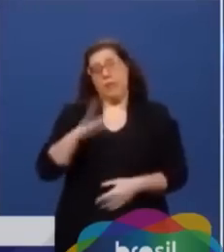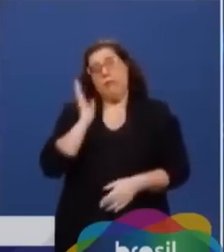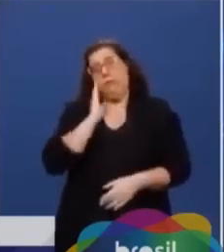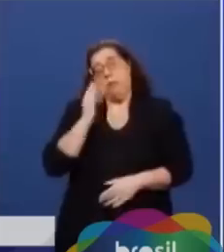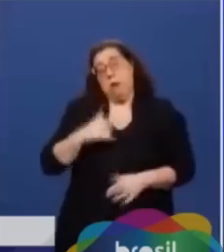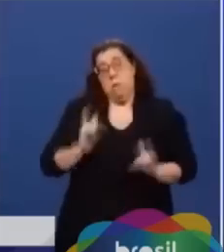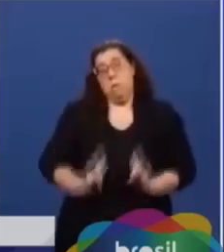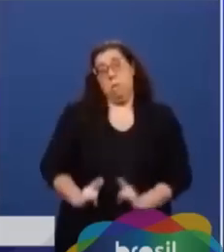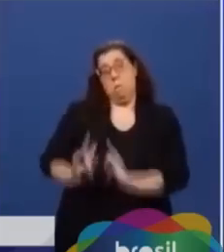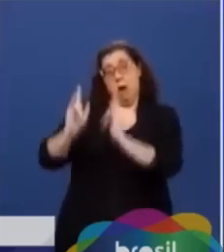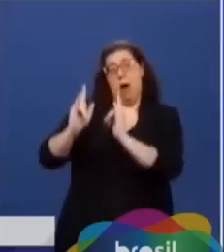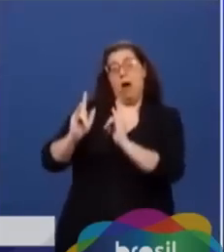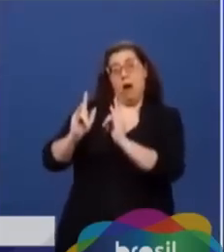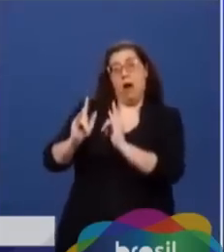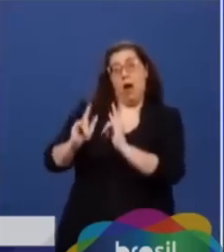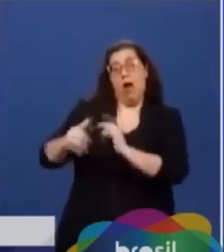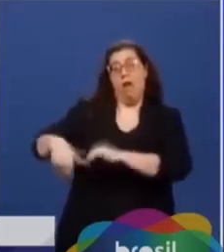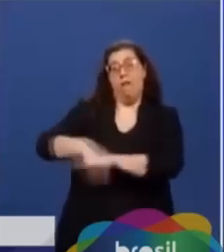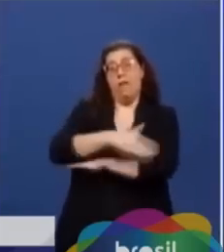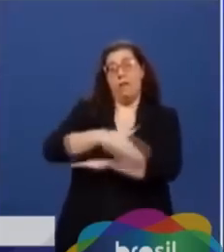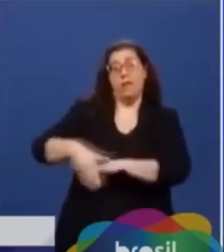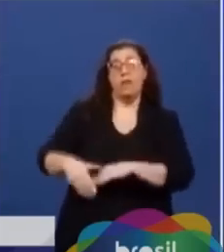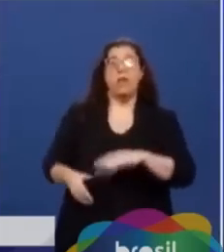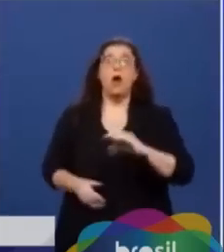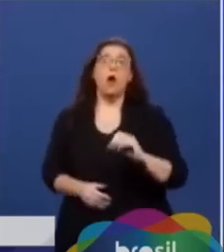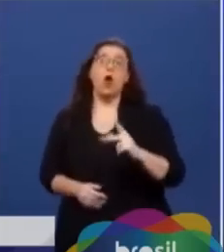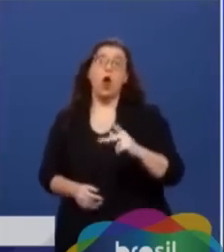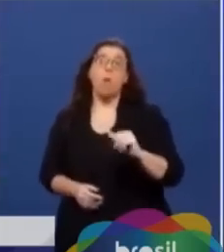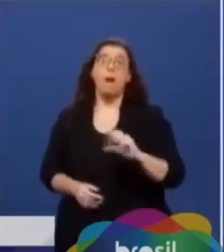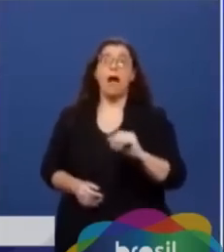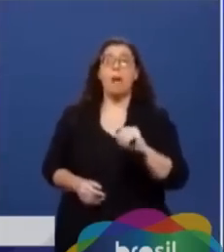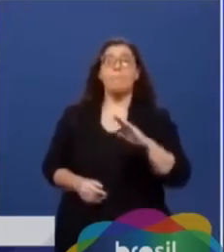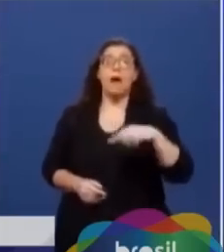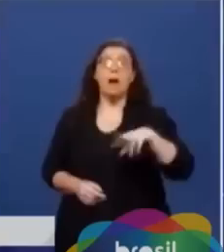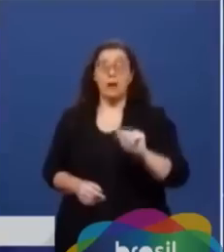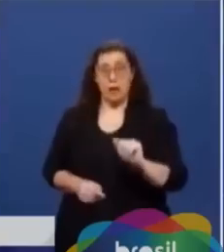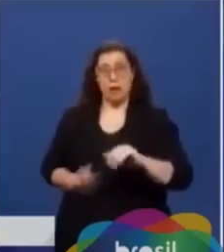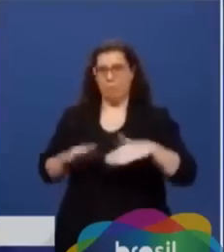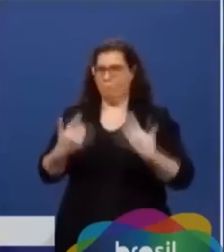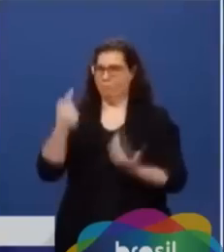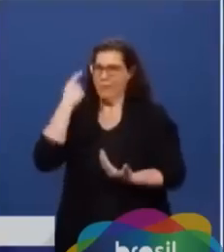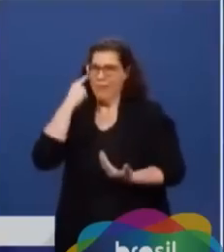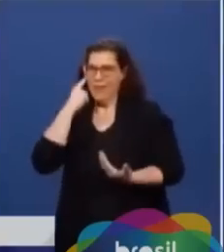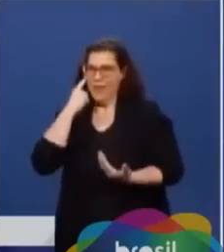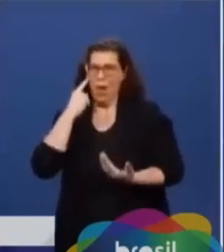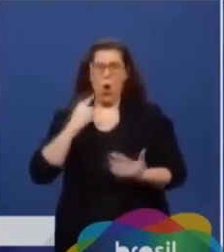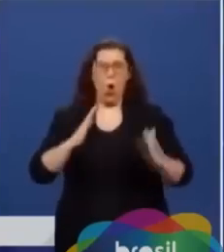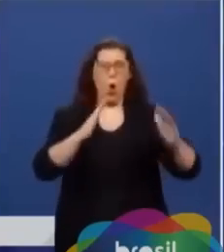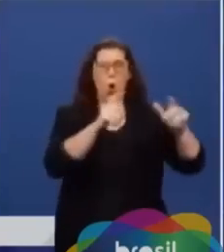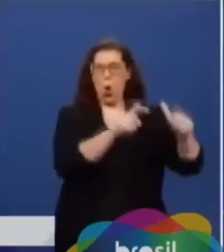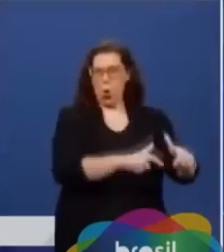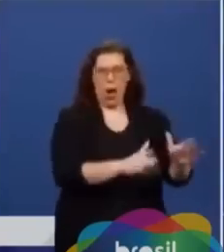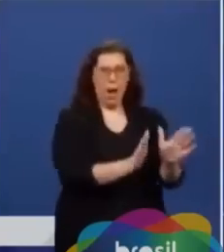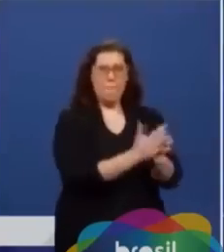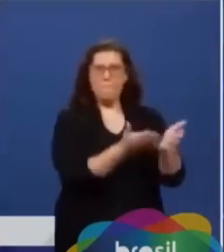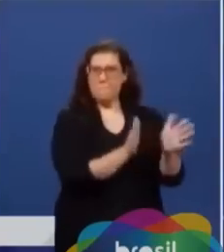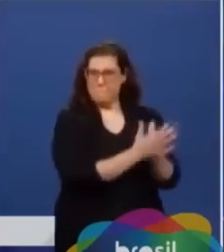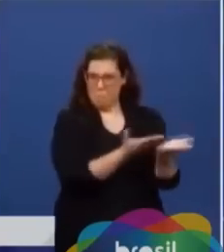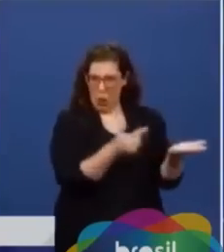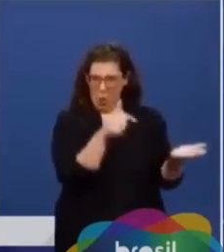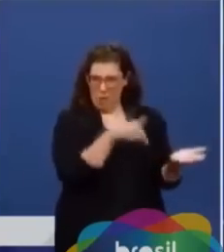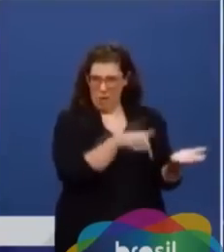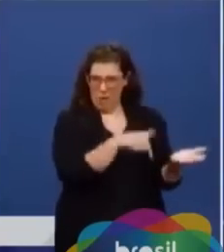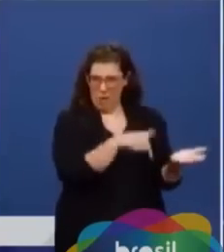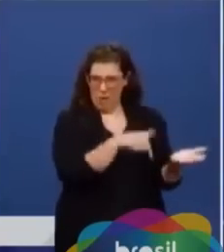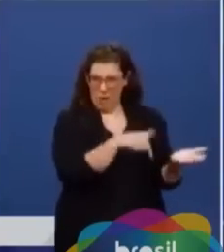num apartamento na Avenida Copacabana. É achar que o bandido está só no lugar dos pobres? Os grandes bandidos estão no lugar